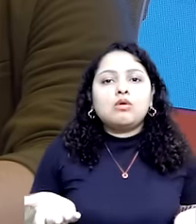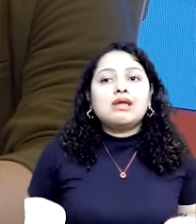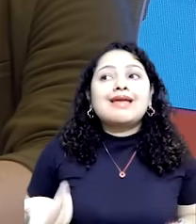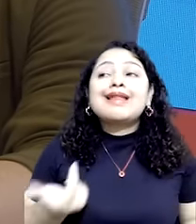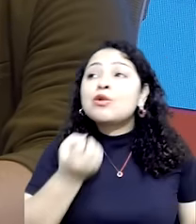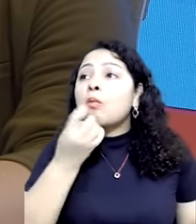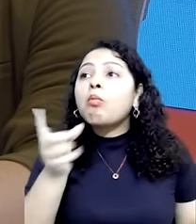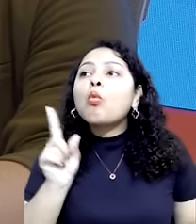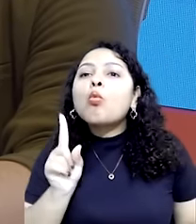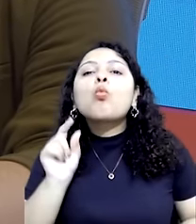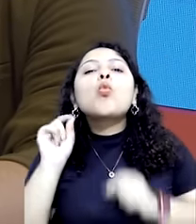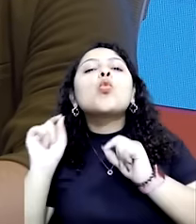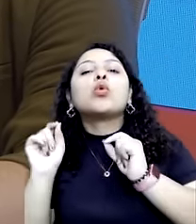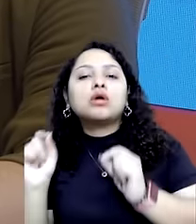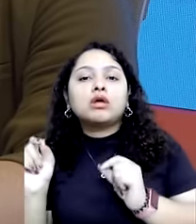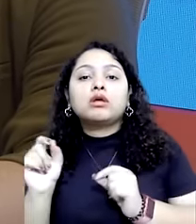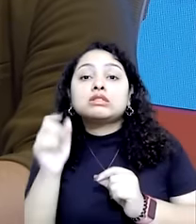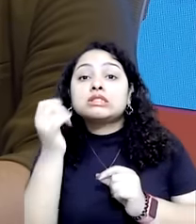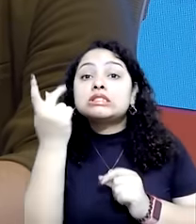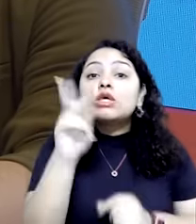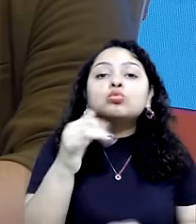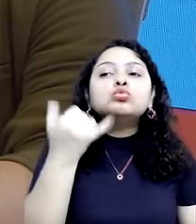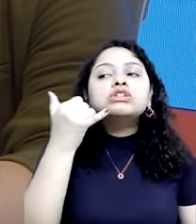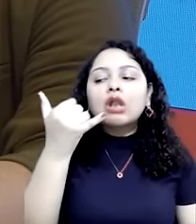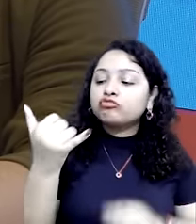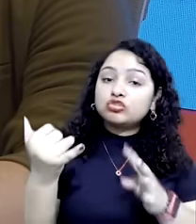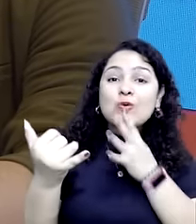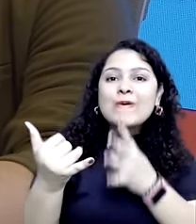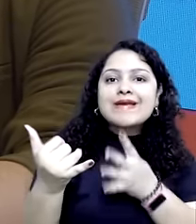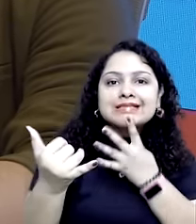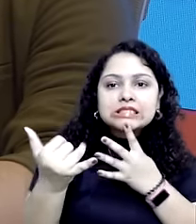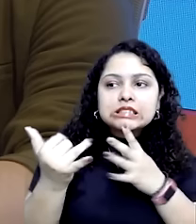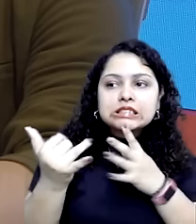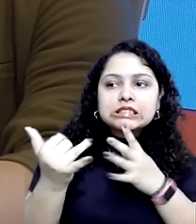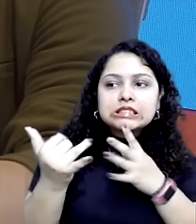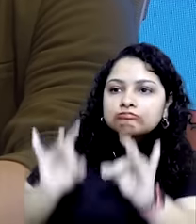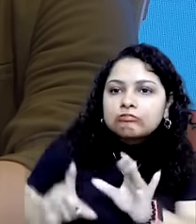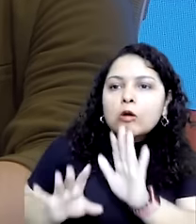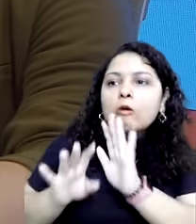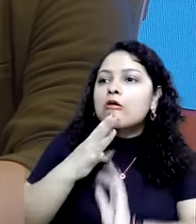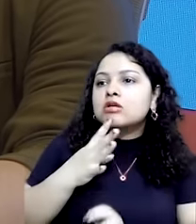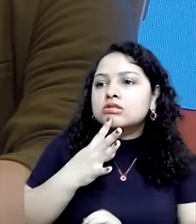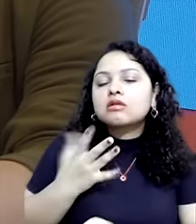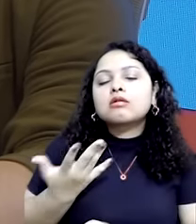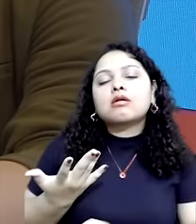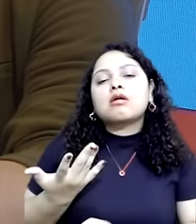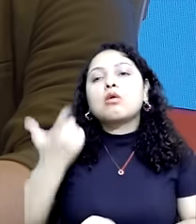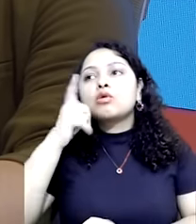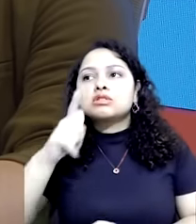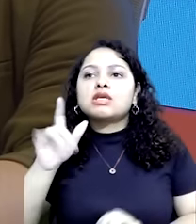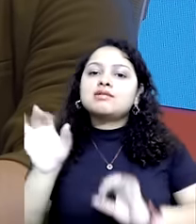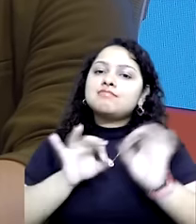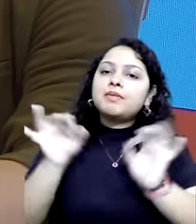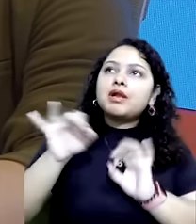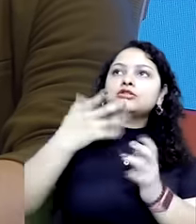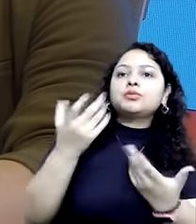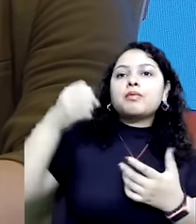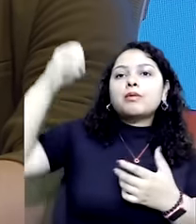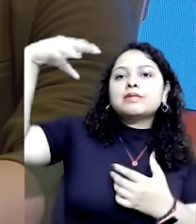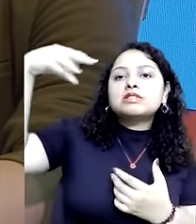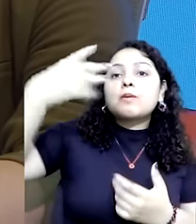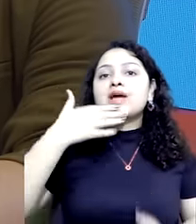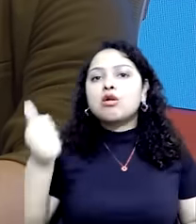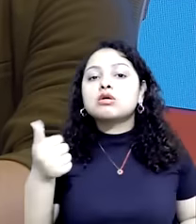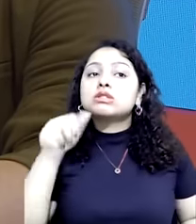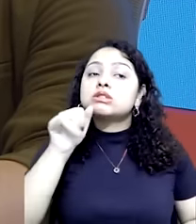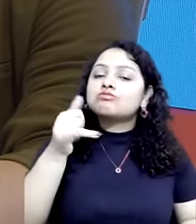ele não é muito bom então você conhecendo você consegue subr com com com fatores externos né com uma iluminação melhor com alguma coisa já que